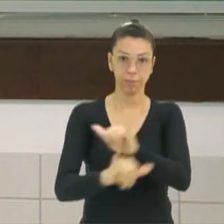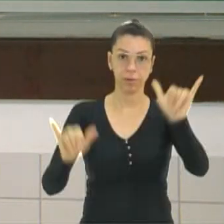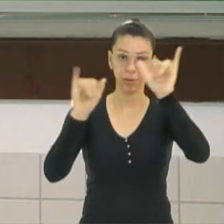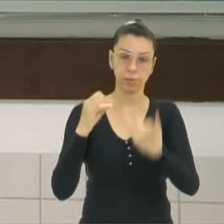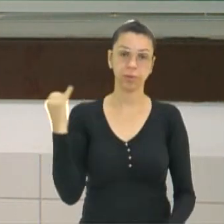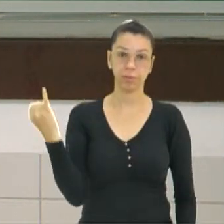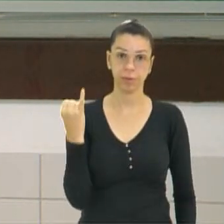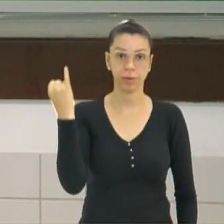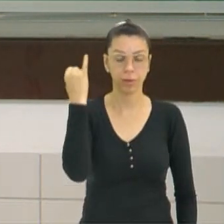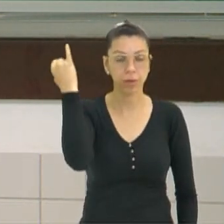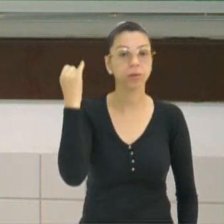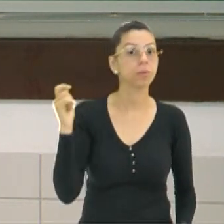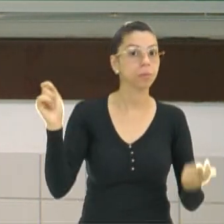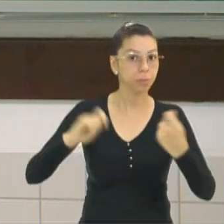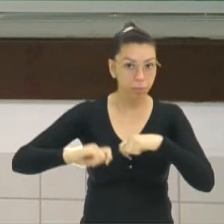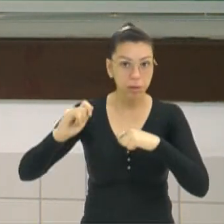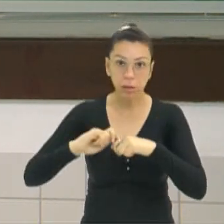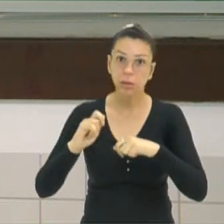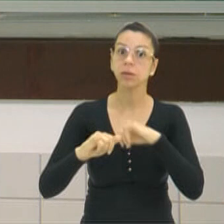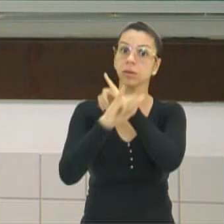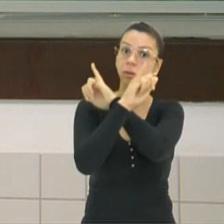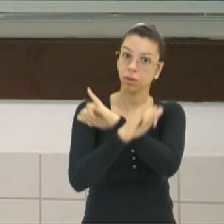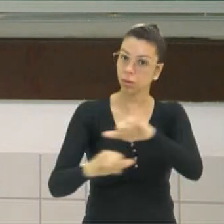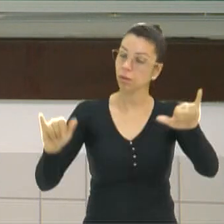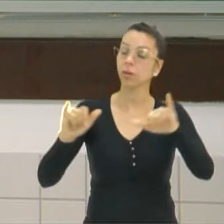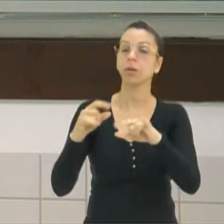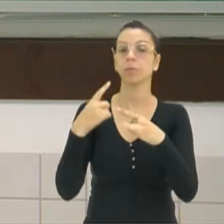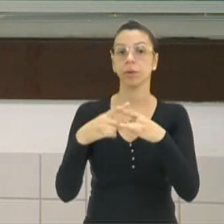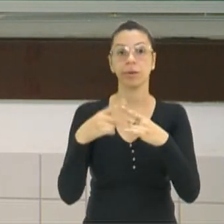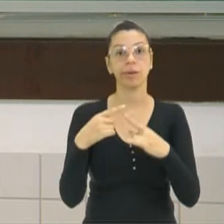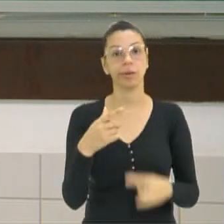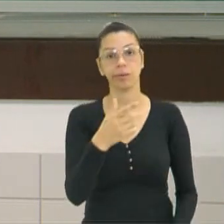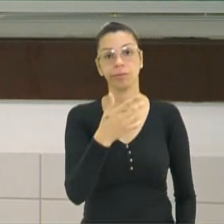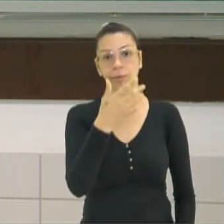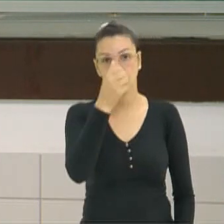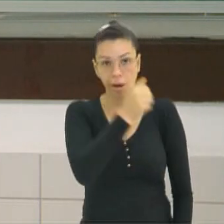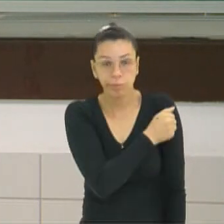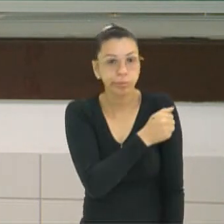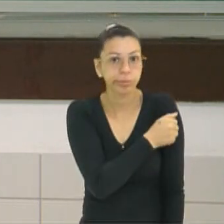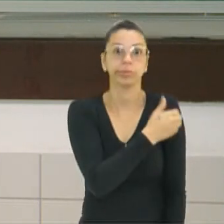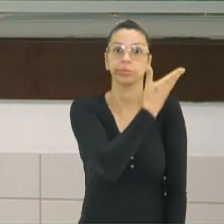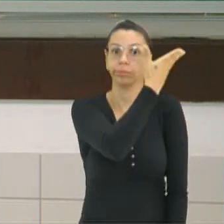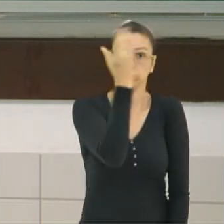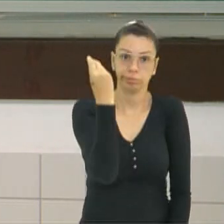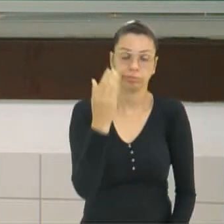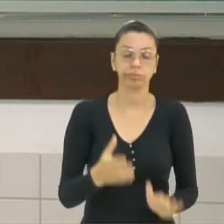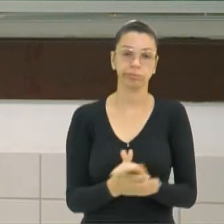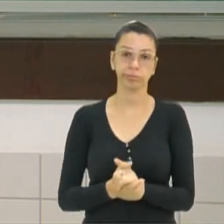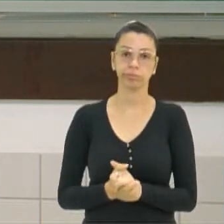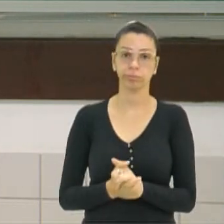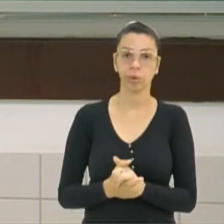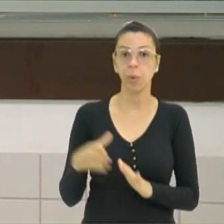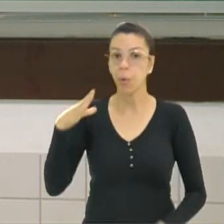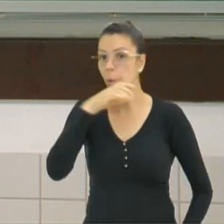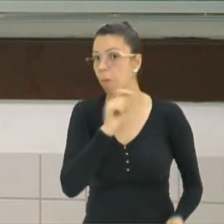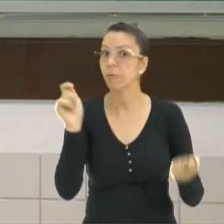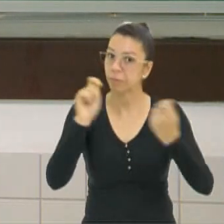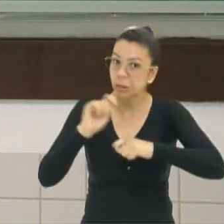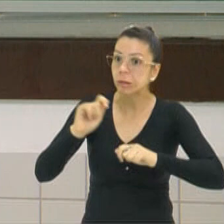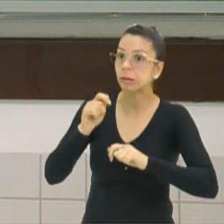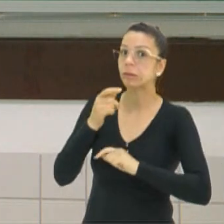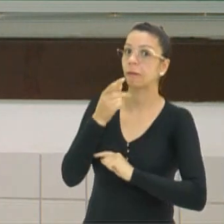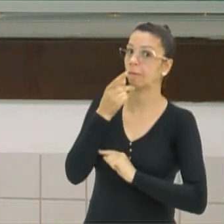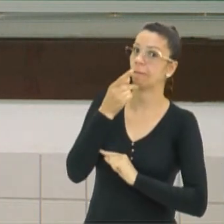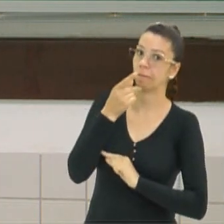mais maçante que seja falar, mas é importante porque tem gente que esquece, tá? E aquela velha história, né, gente? O óbvio tem que ser dito, não adianta. Então,